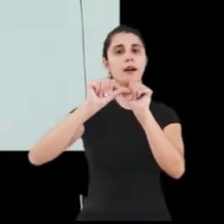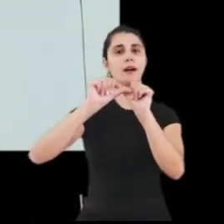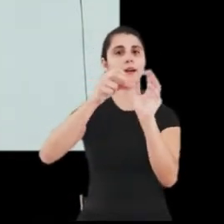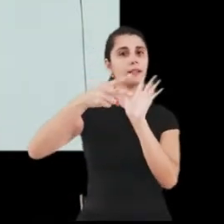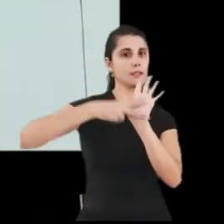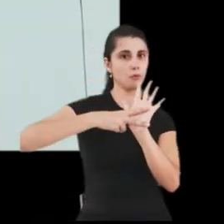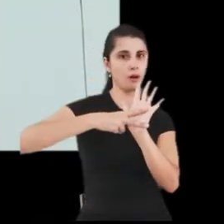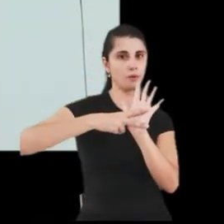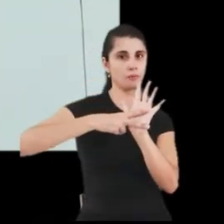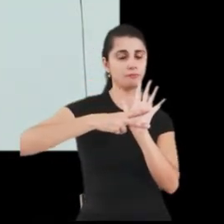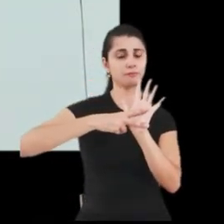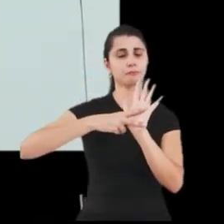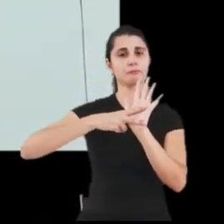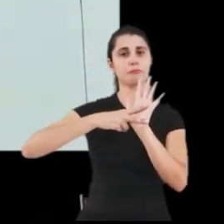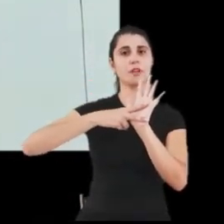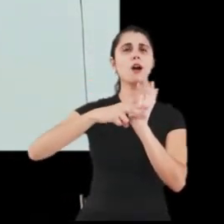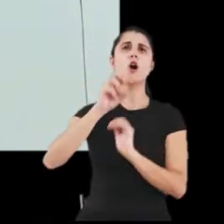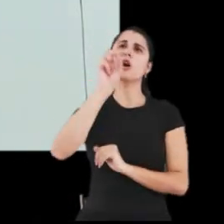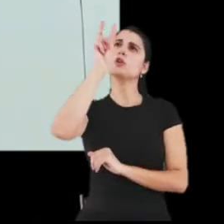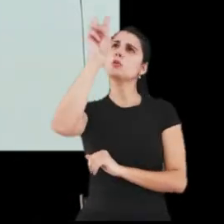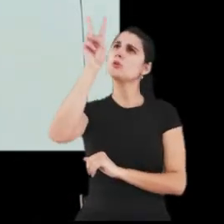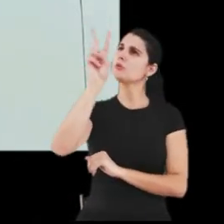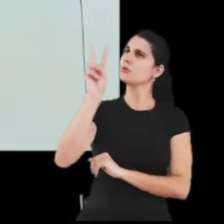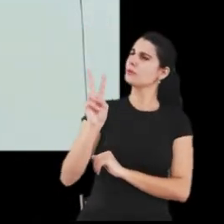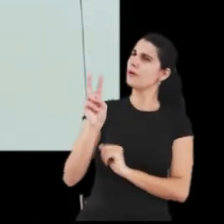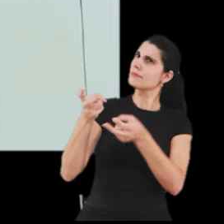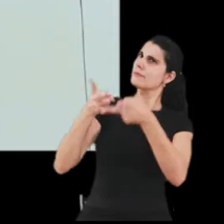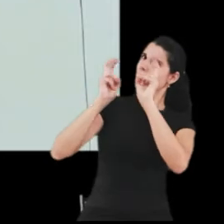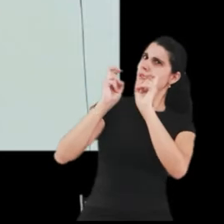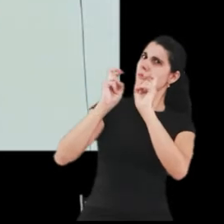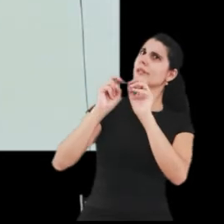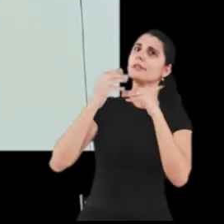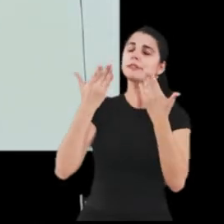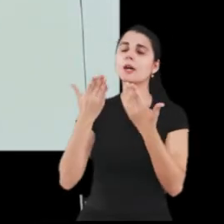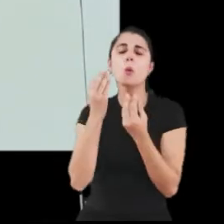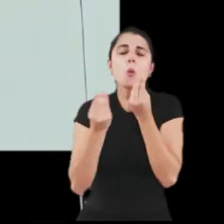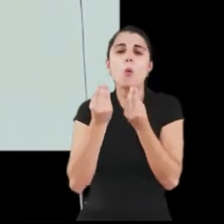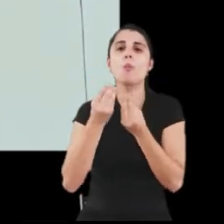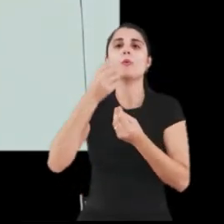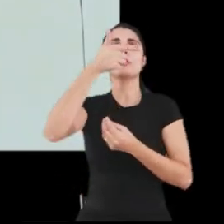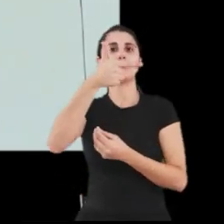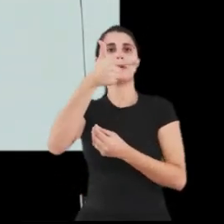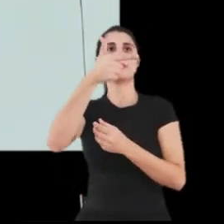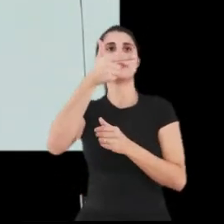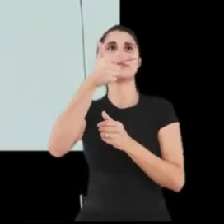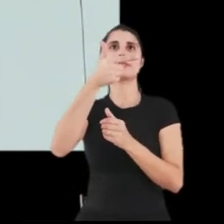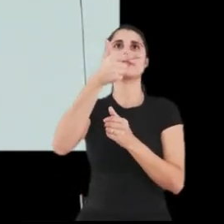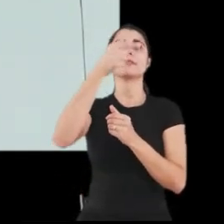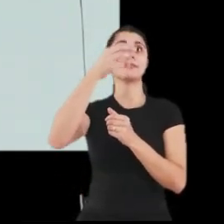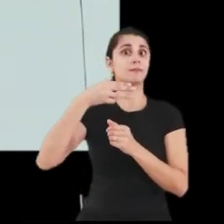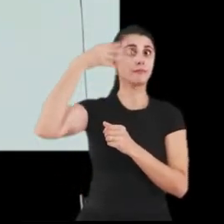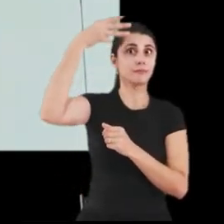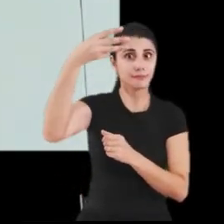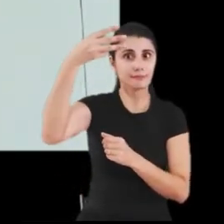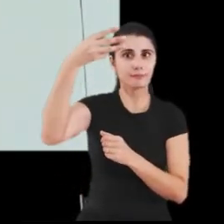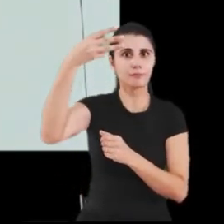Perceba que apareceram 3 fatores 2. Nós temos, portanto, 2 elevado ao cubo.